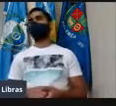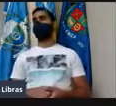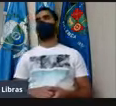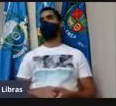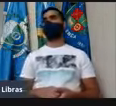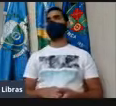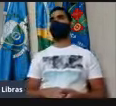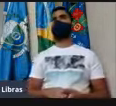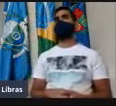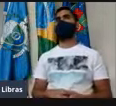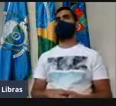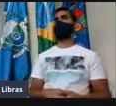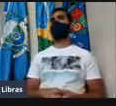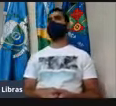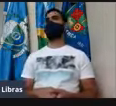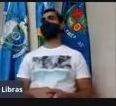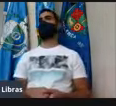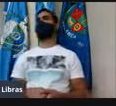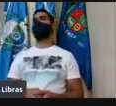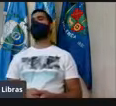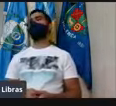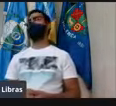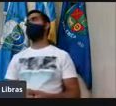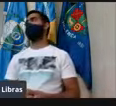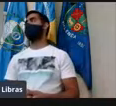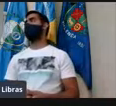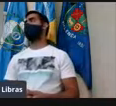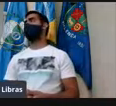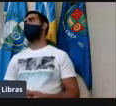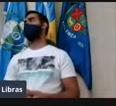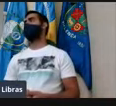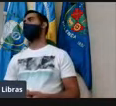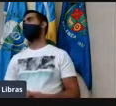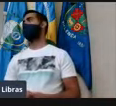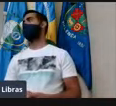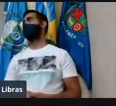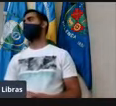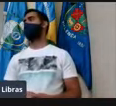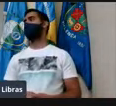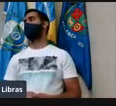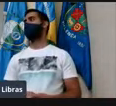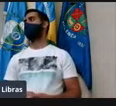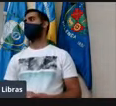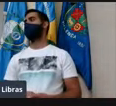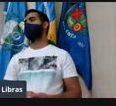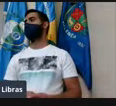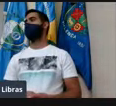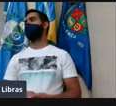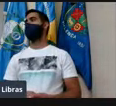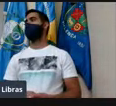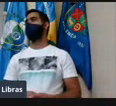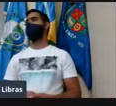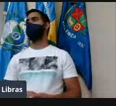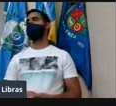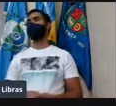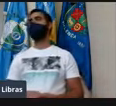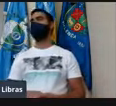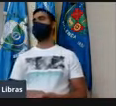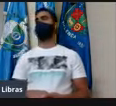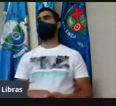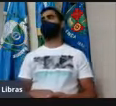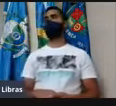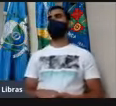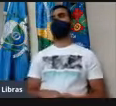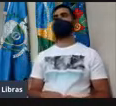como se ela estivesse aqui. Botar em discussão, não quem queira discutir, então está acatado pela mesa a leitura dos requerimentos e as indicações da vereadora